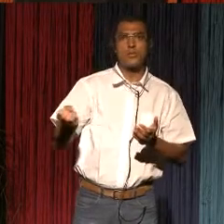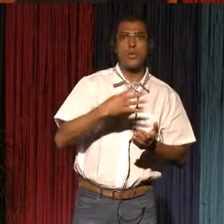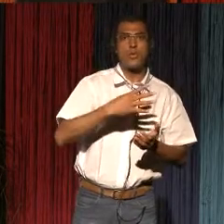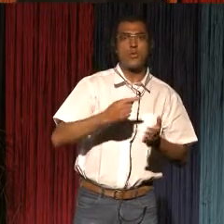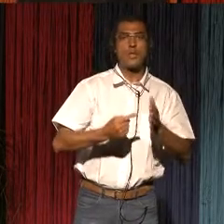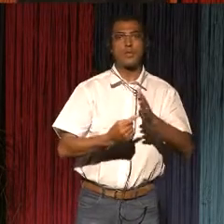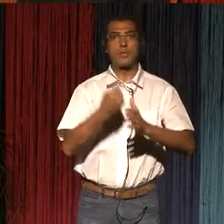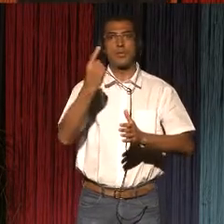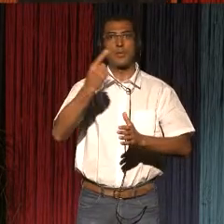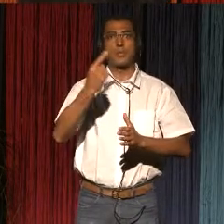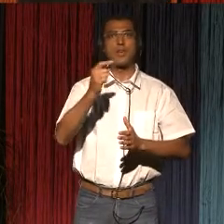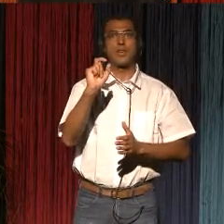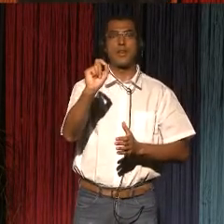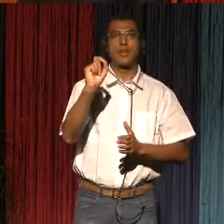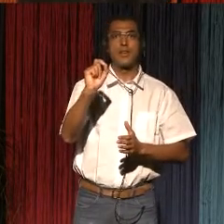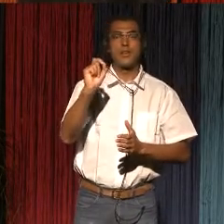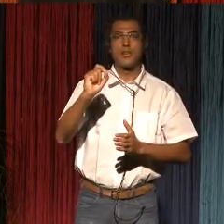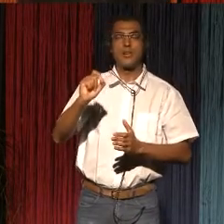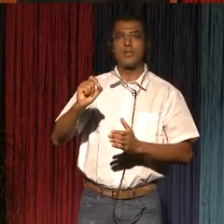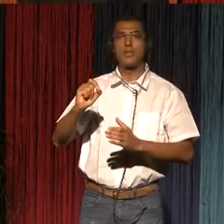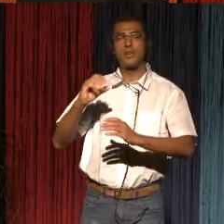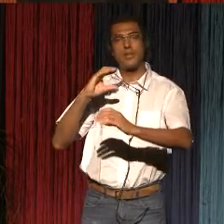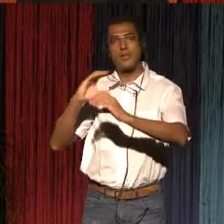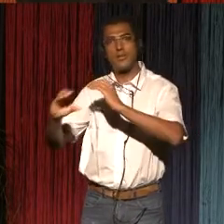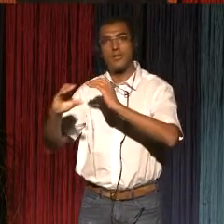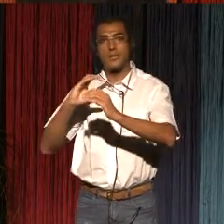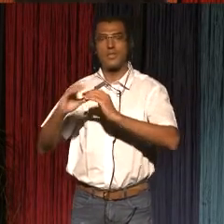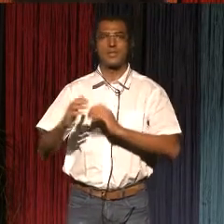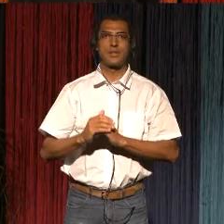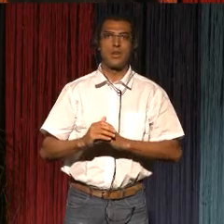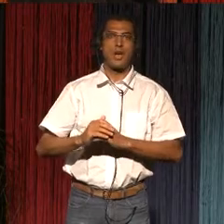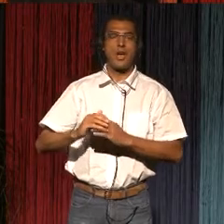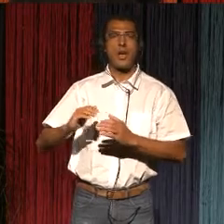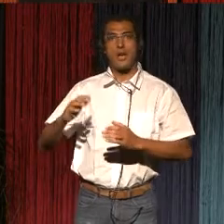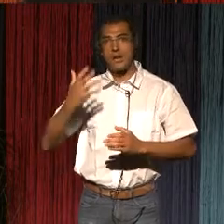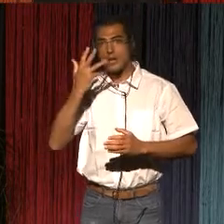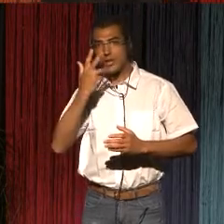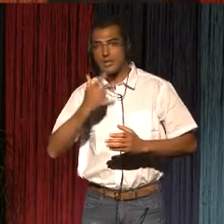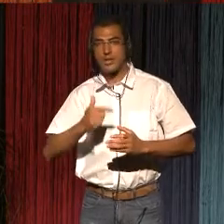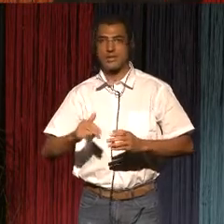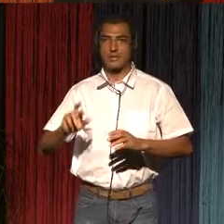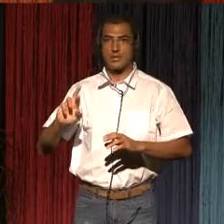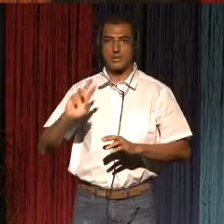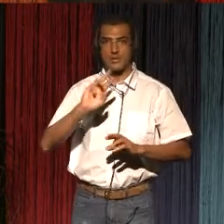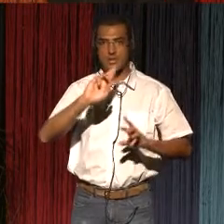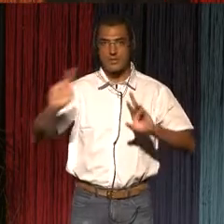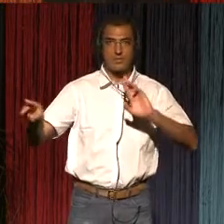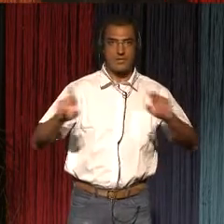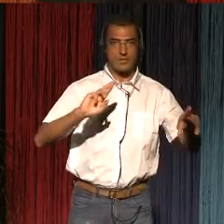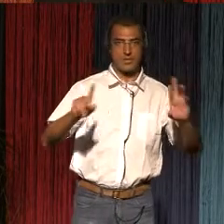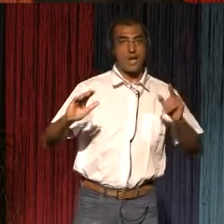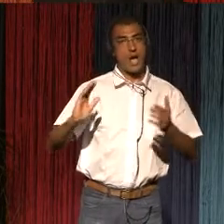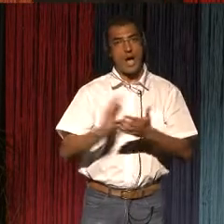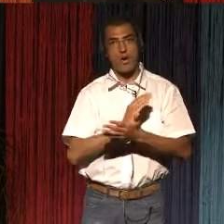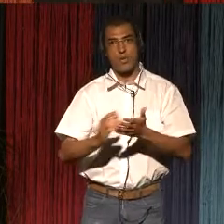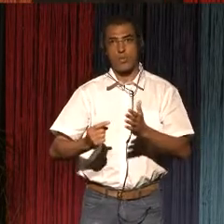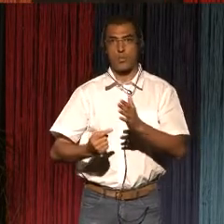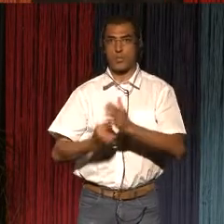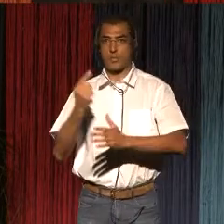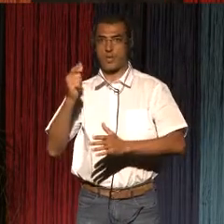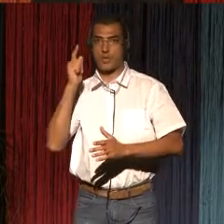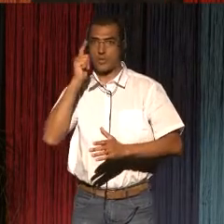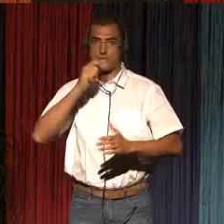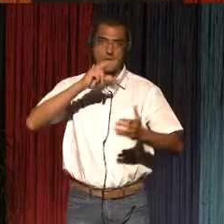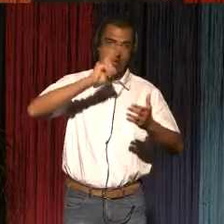vão conseguir ler antes que outras, porque a gente não tem essa predisposição biológica. Não significa que mais